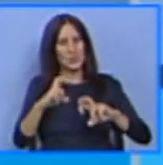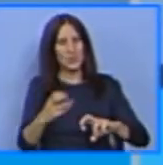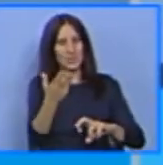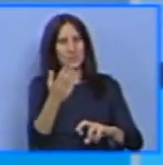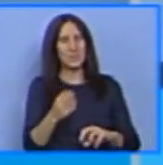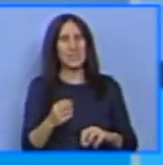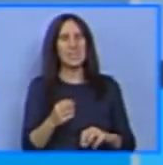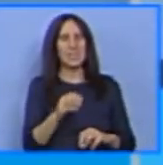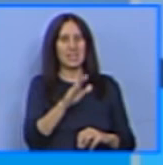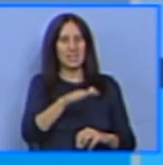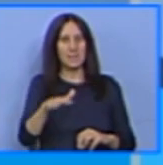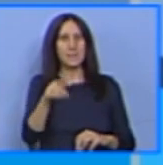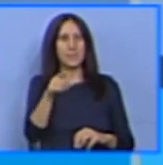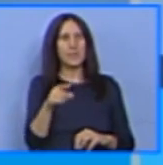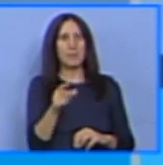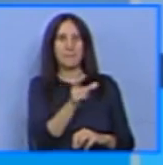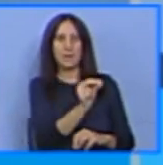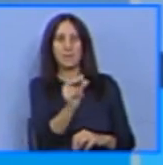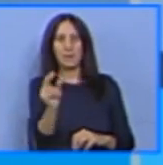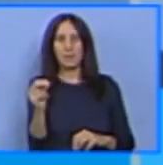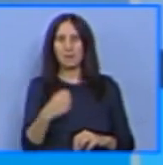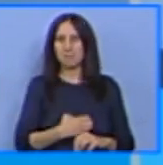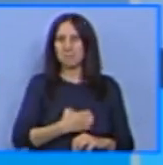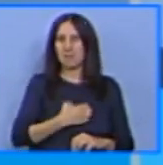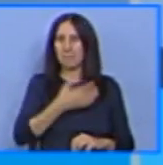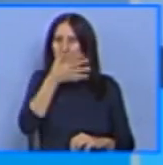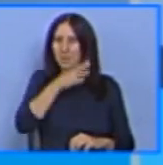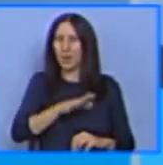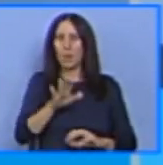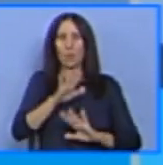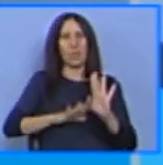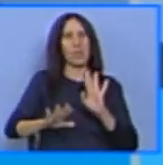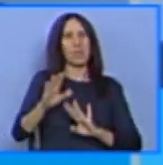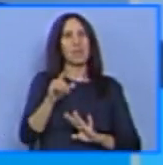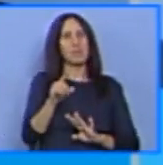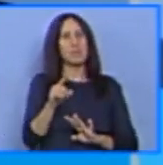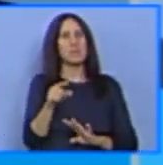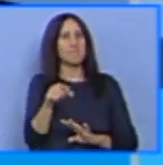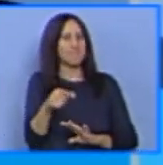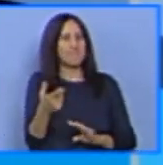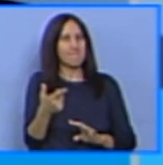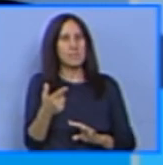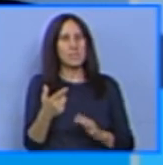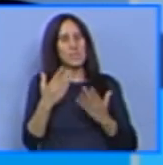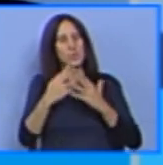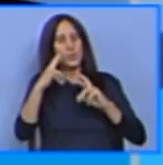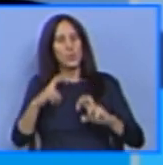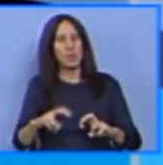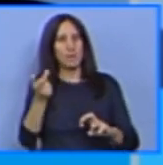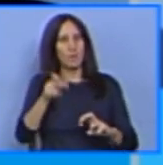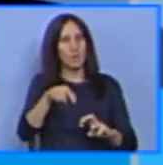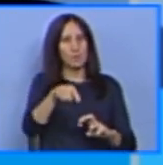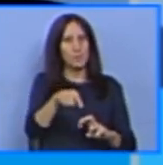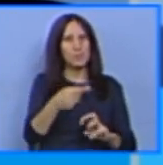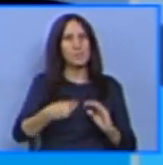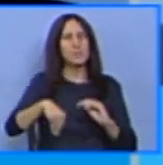também, nota alguns anticorpos ou algum receio de estudar este fenómeno,